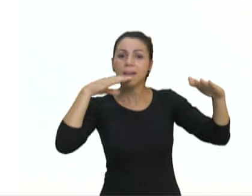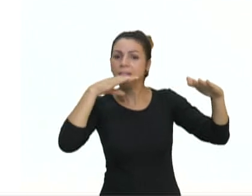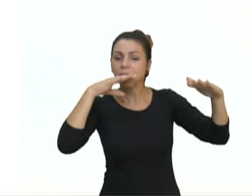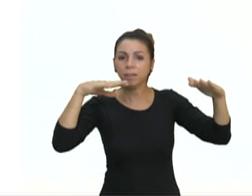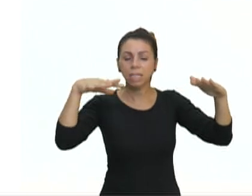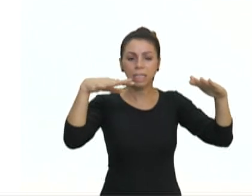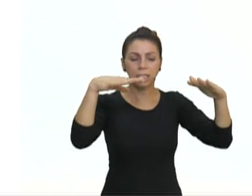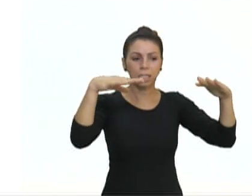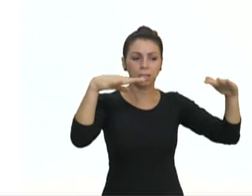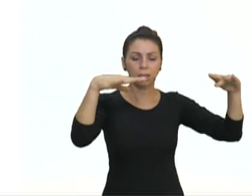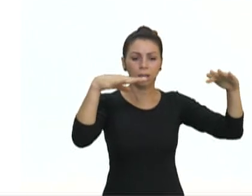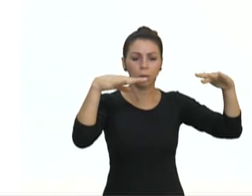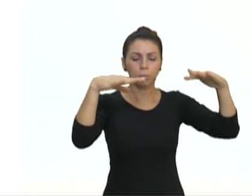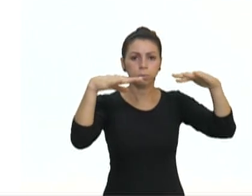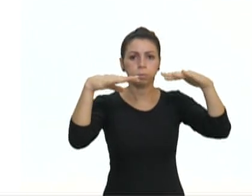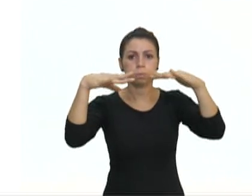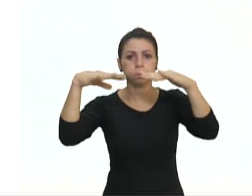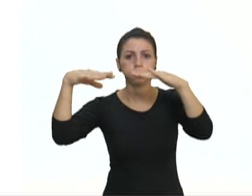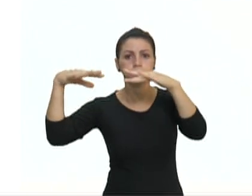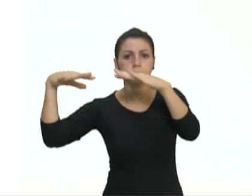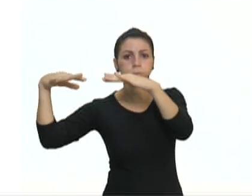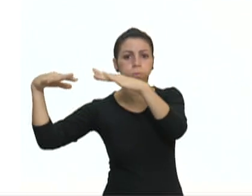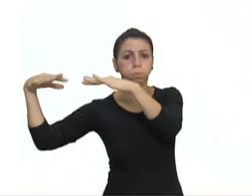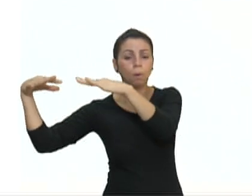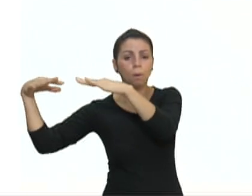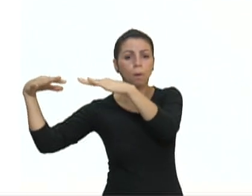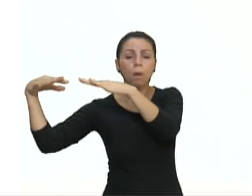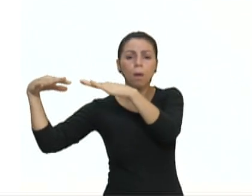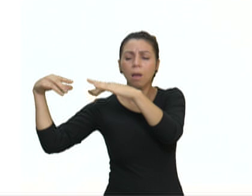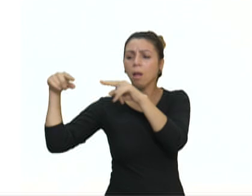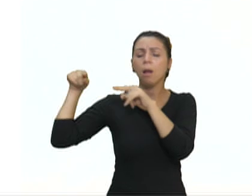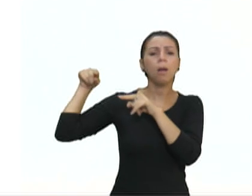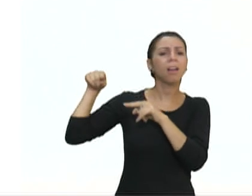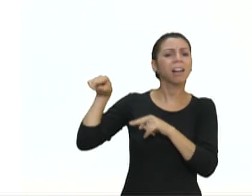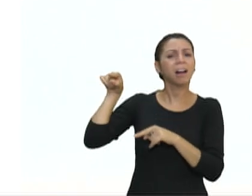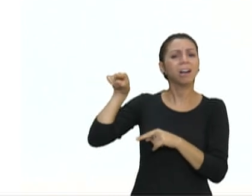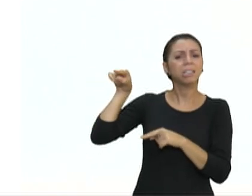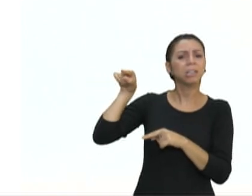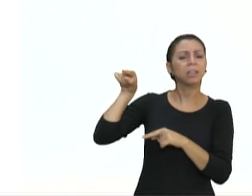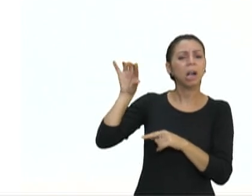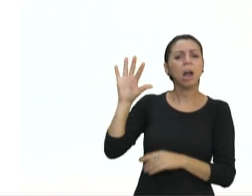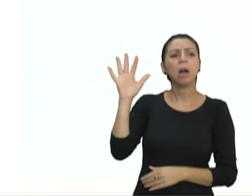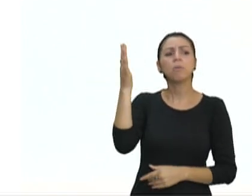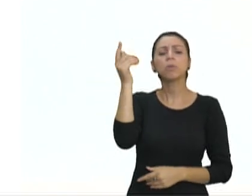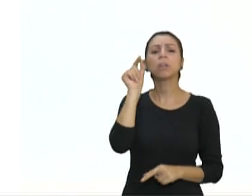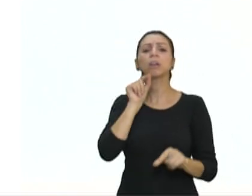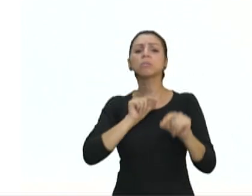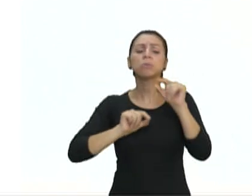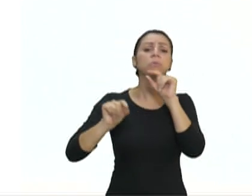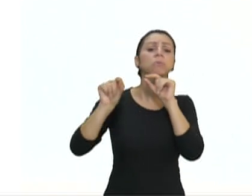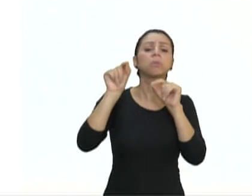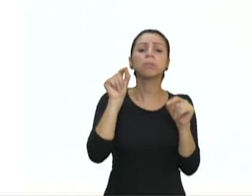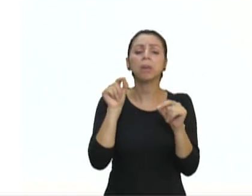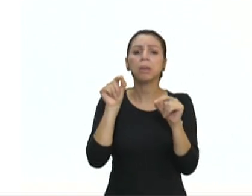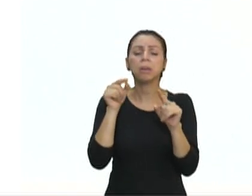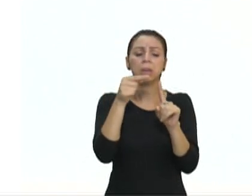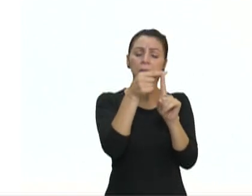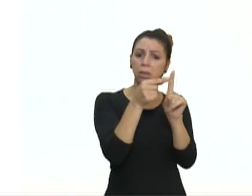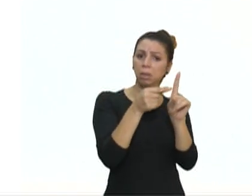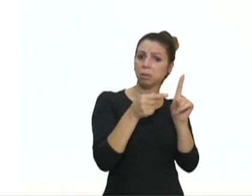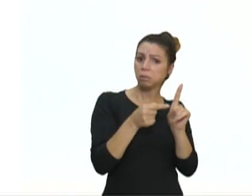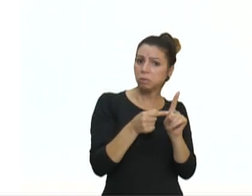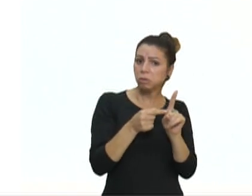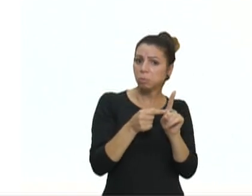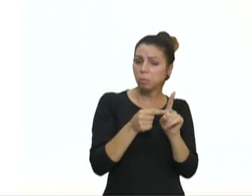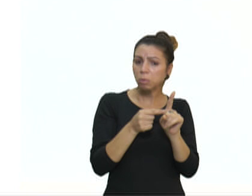recuar. Esse fenômeno vai originar que tipo de massas, né? Que tipo de frentes que a